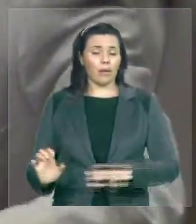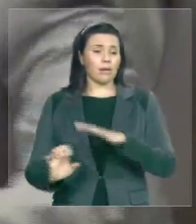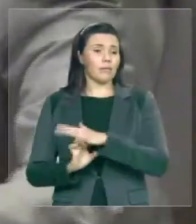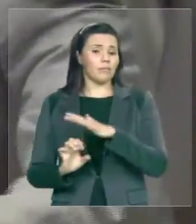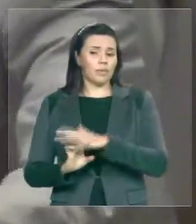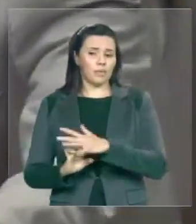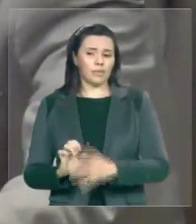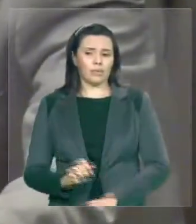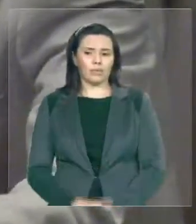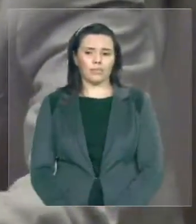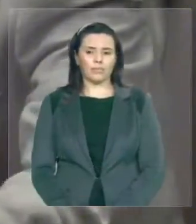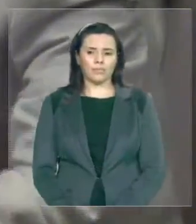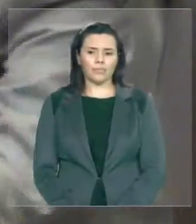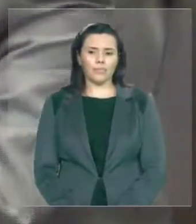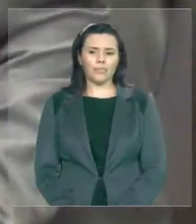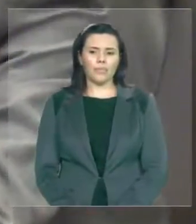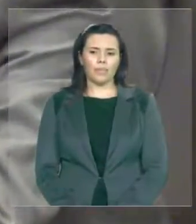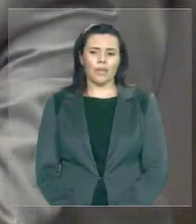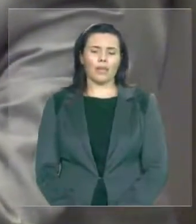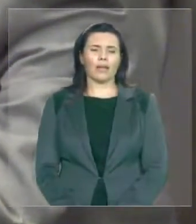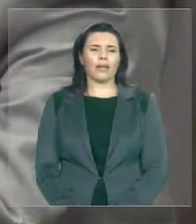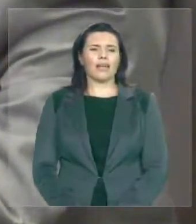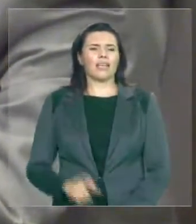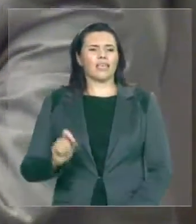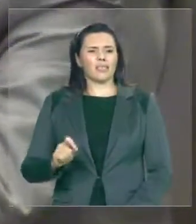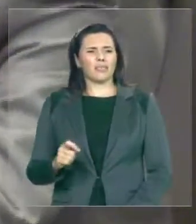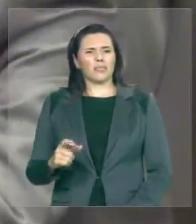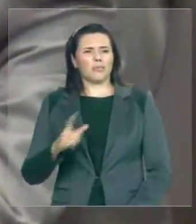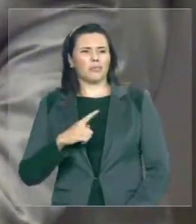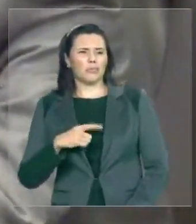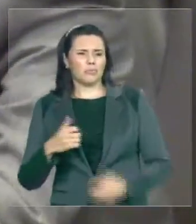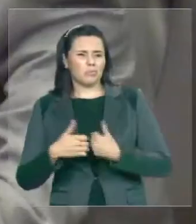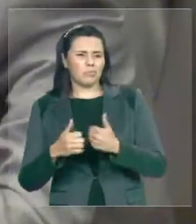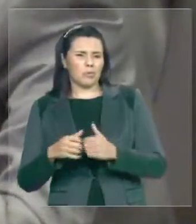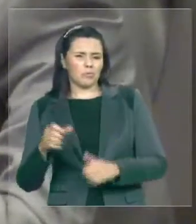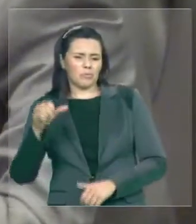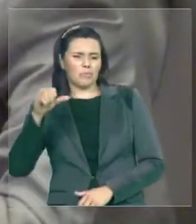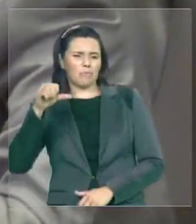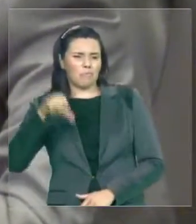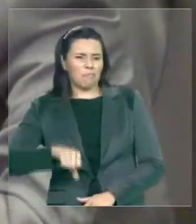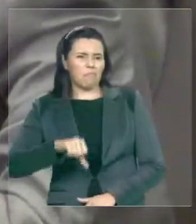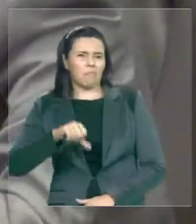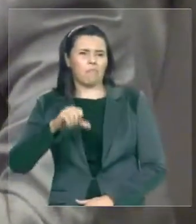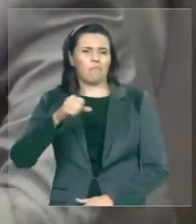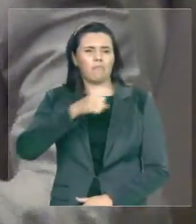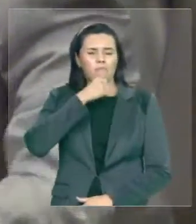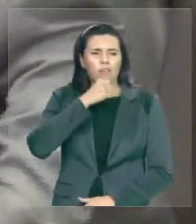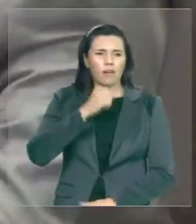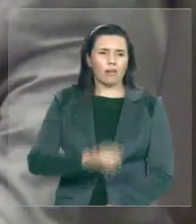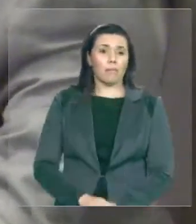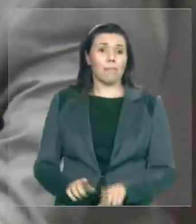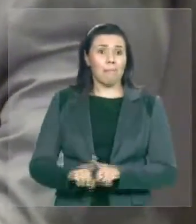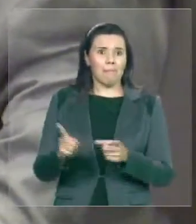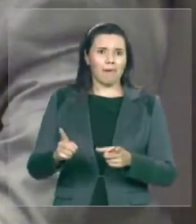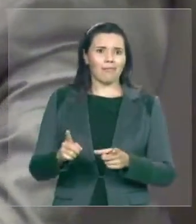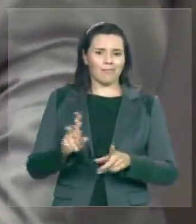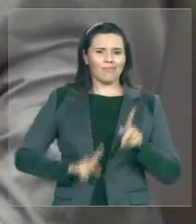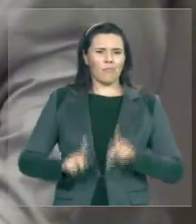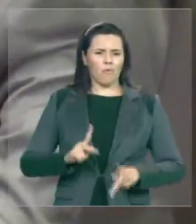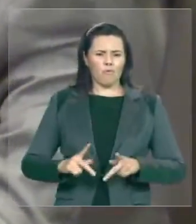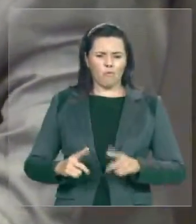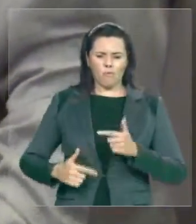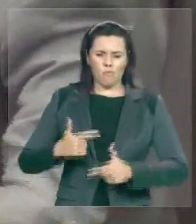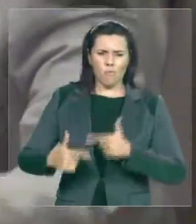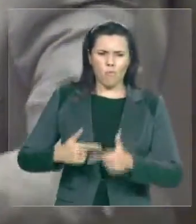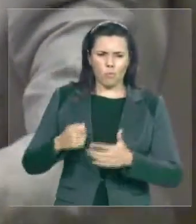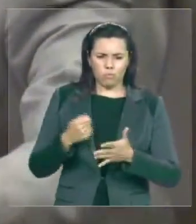a cidade conseguiu retirá-la, cancelar esta concessão. E a partir daí tem uma outra